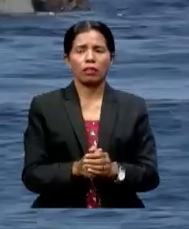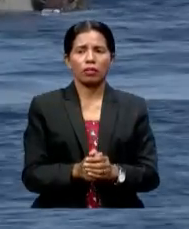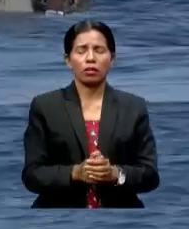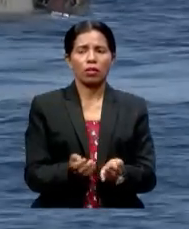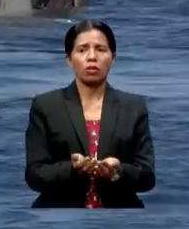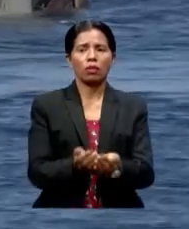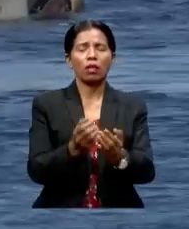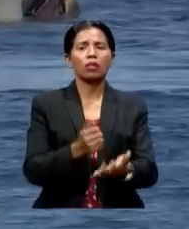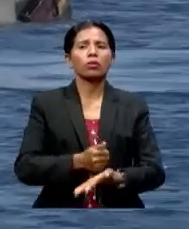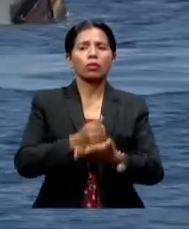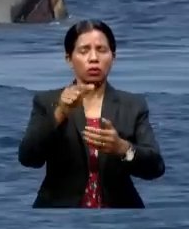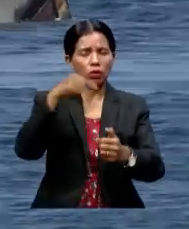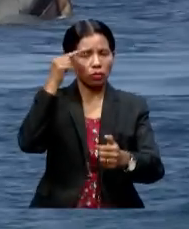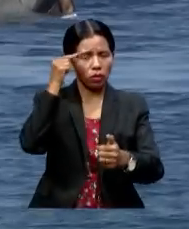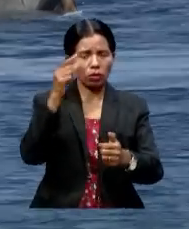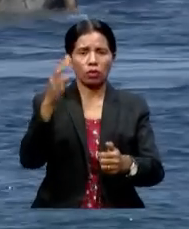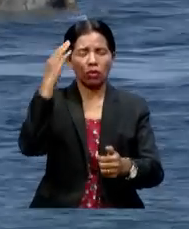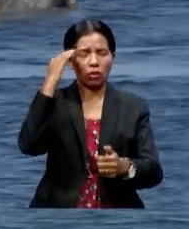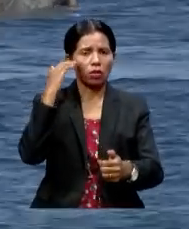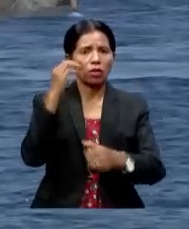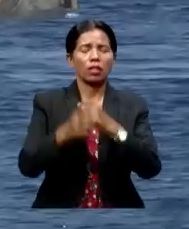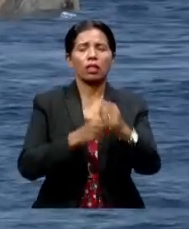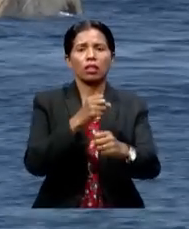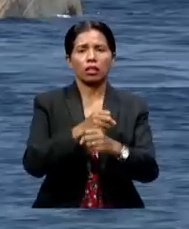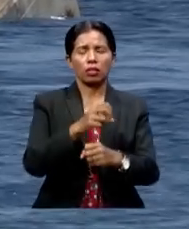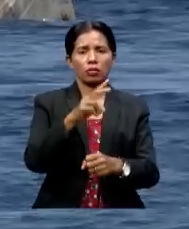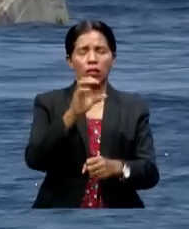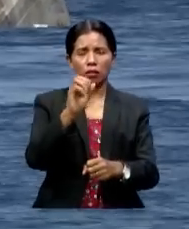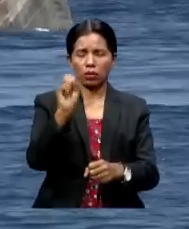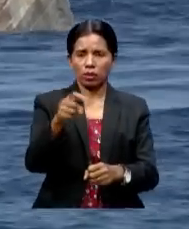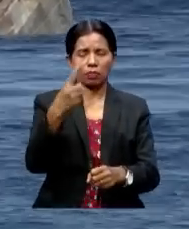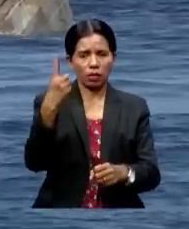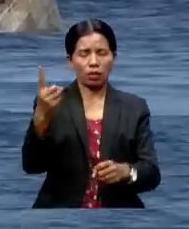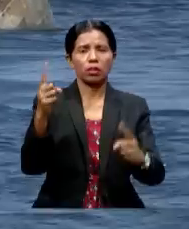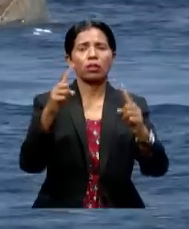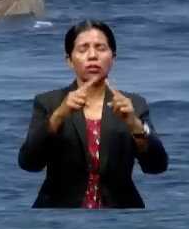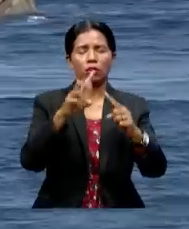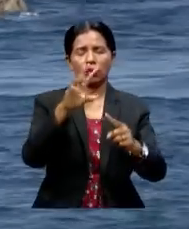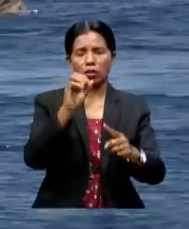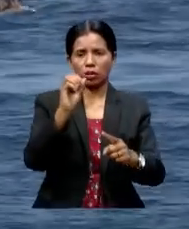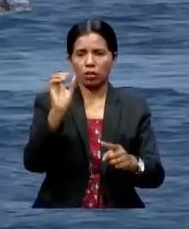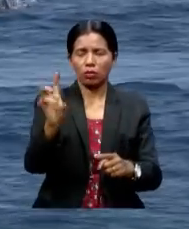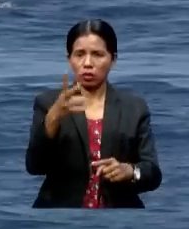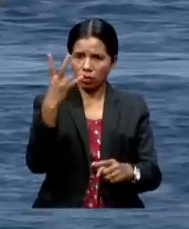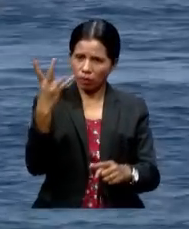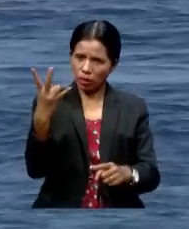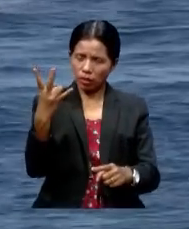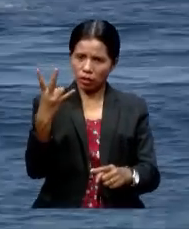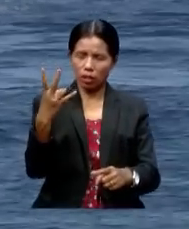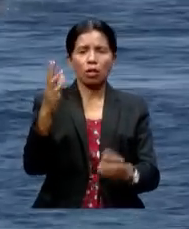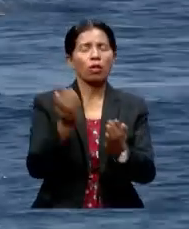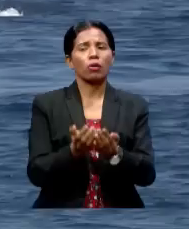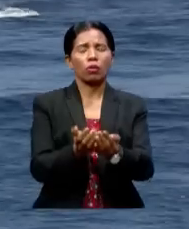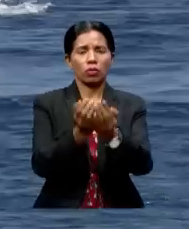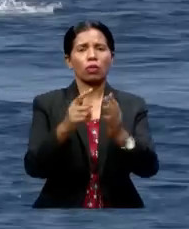apoia o governo Coreia do Sul e a Tina Ngrihon Rua Sanulo Resinida, no e a Tina Ngrihon Rua Sanulo Resinhito, ro refere a